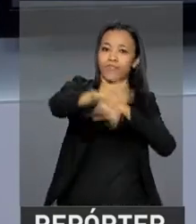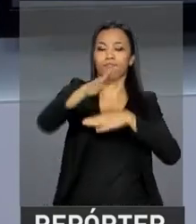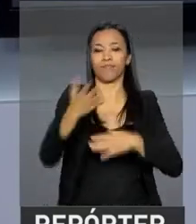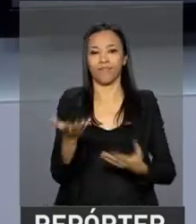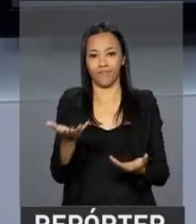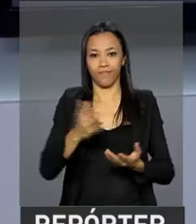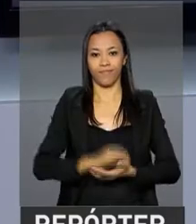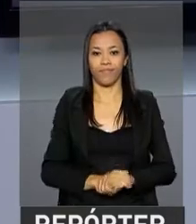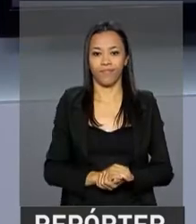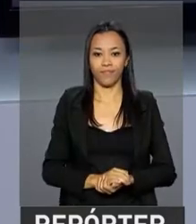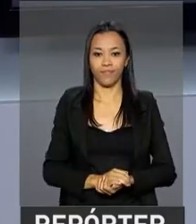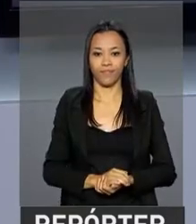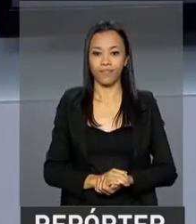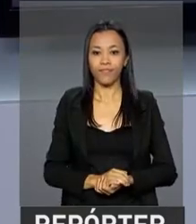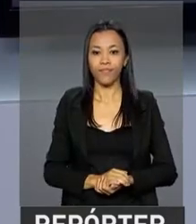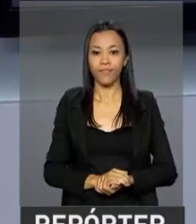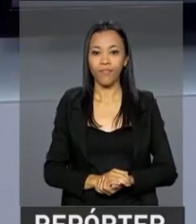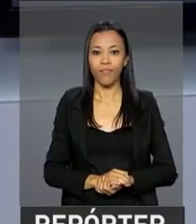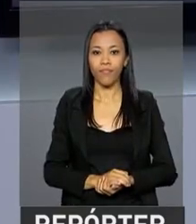Oi, João Pedro.